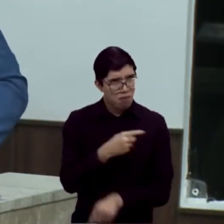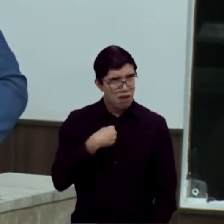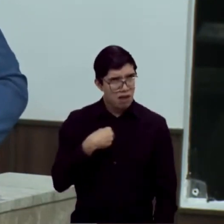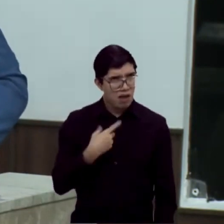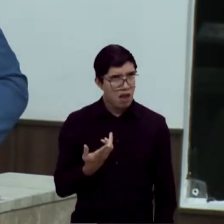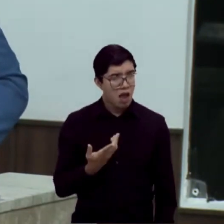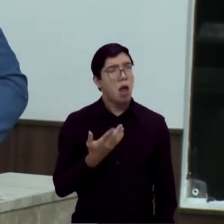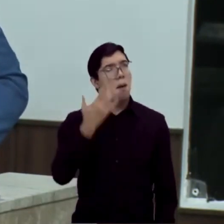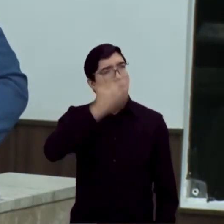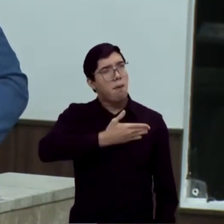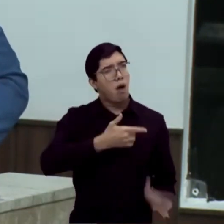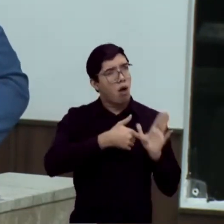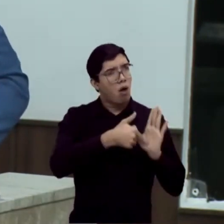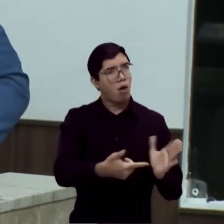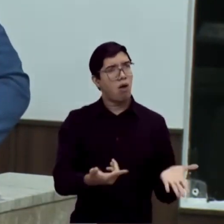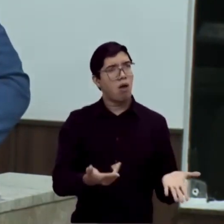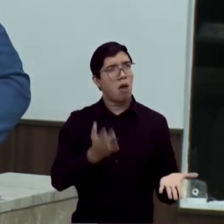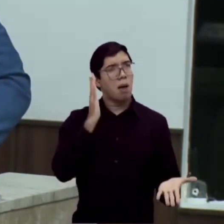vergonha.